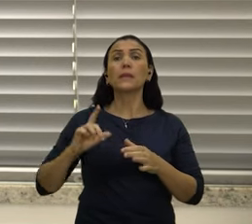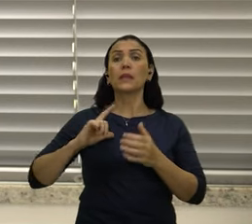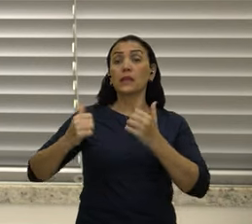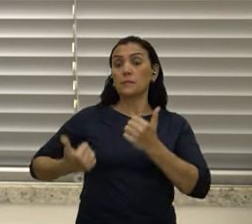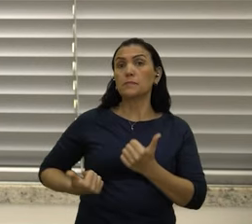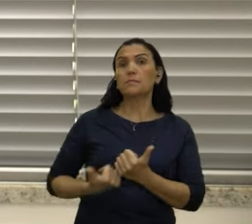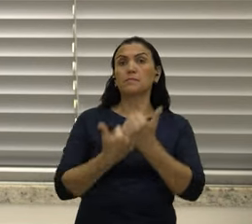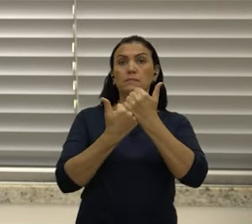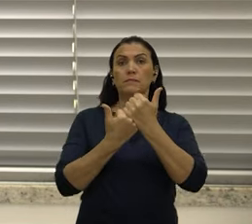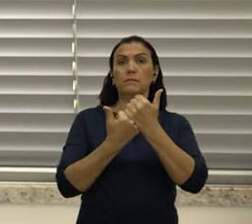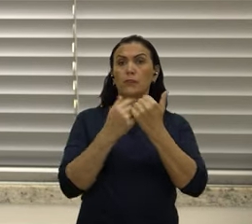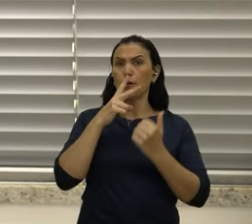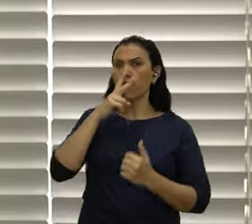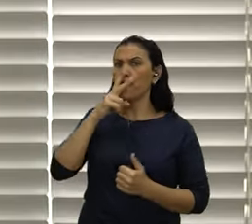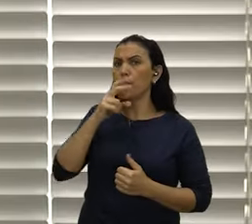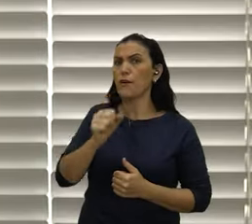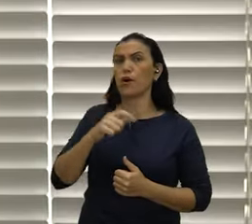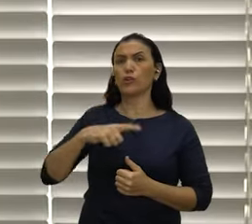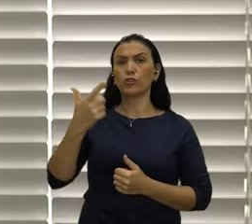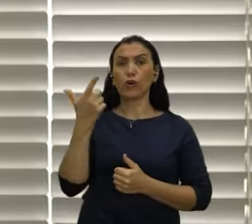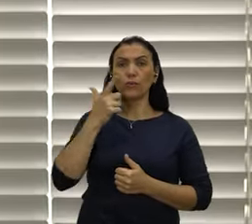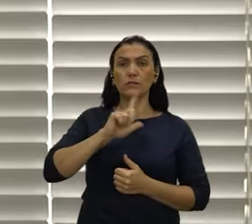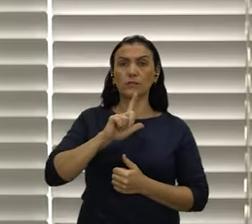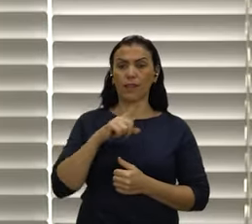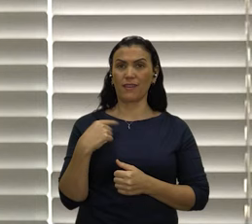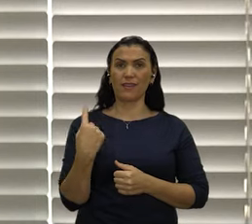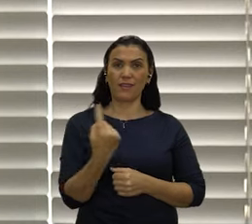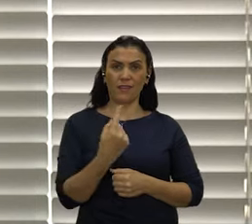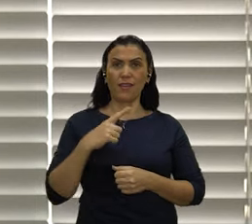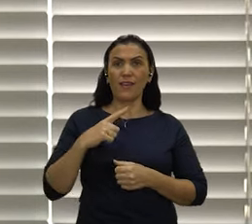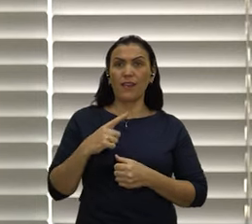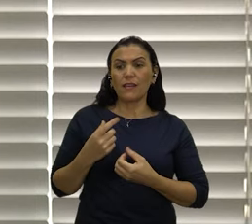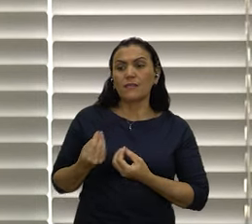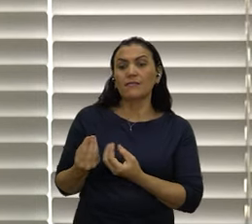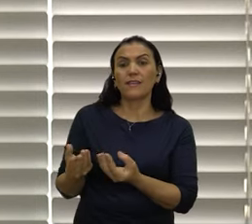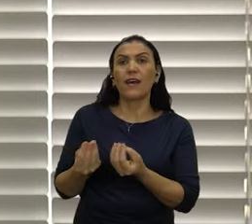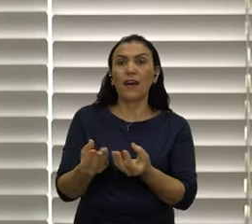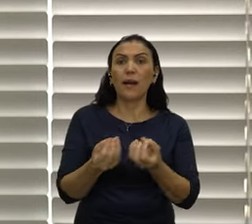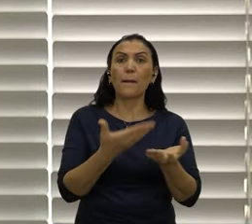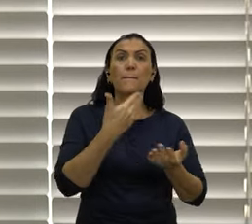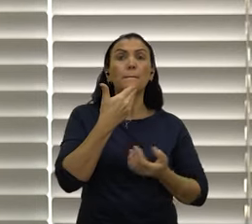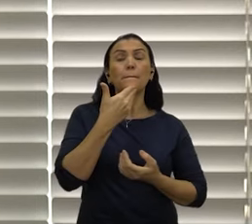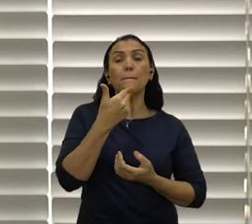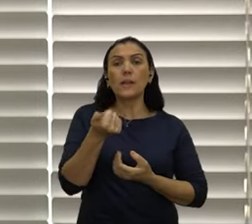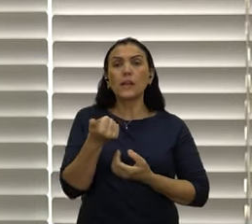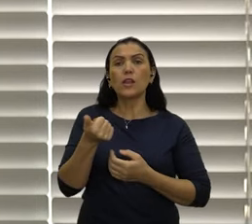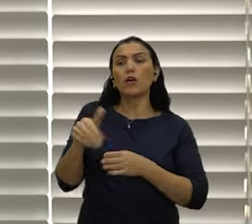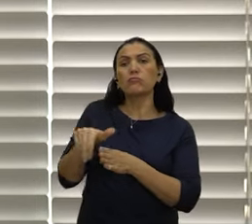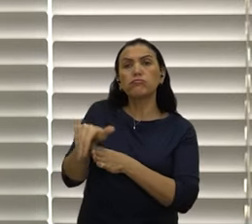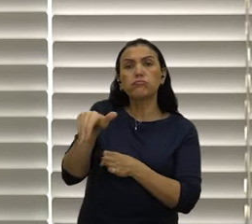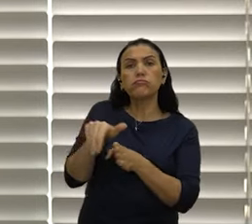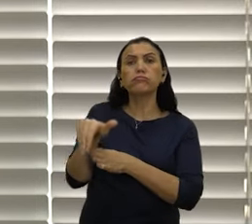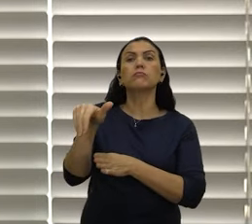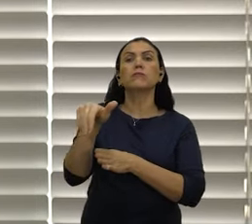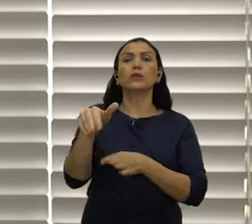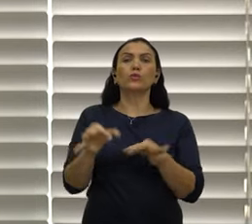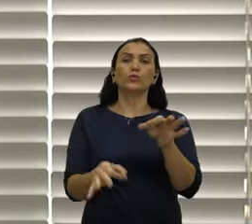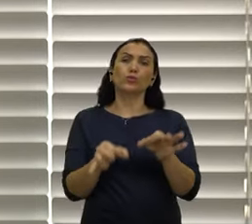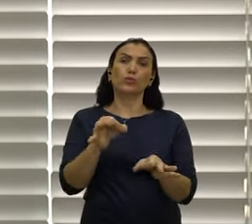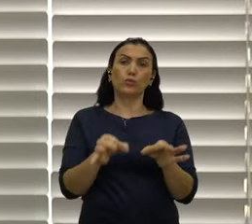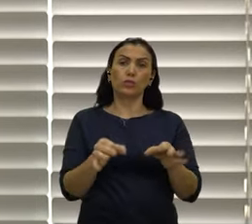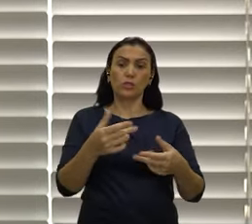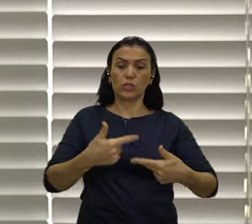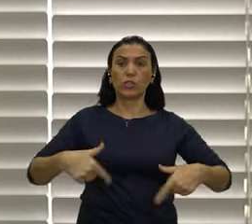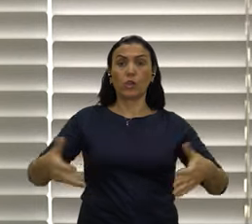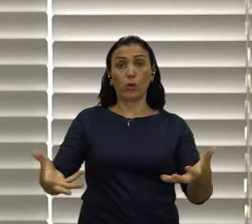E um assessoramento muito intenso. A gente consegue oferecer o melhor assessoramento e a melhor consultoria jurídica